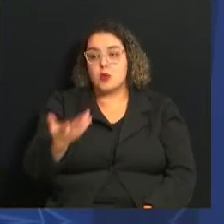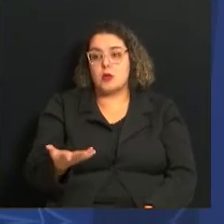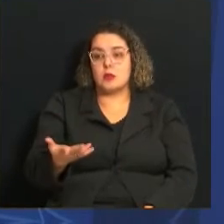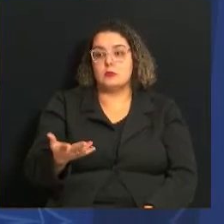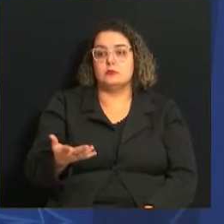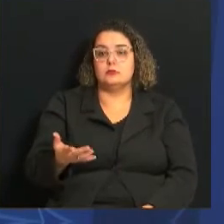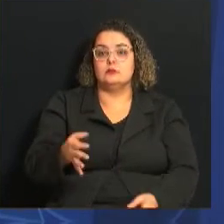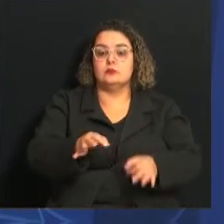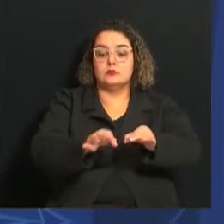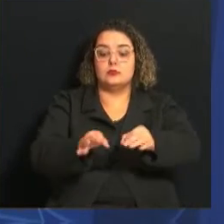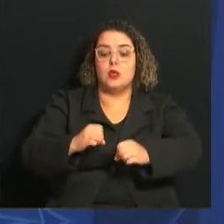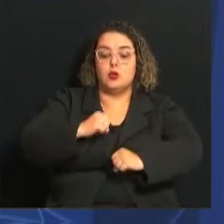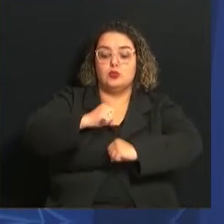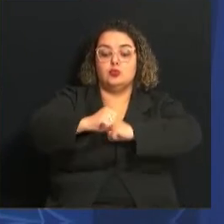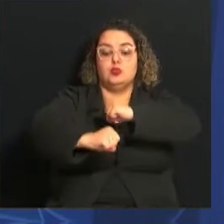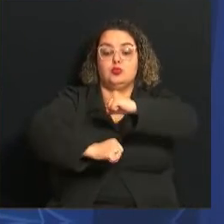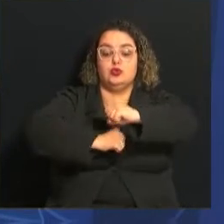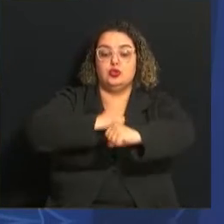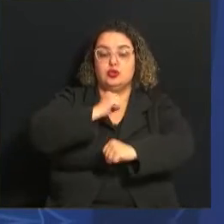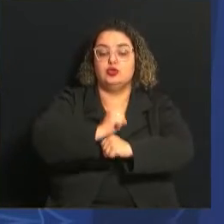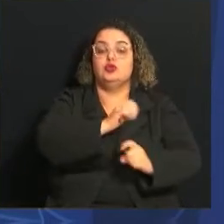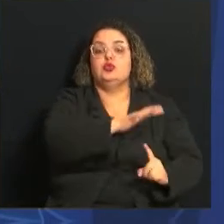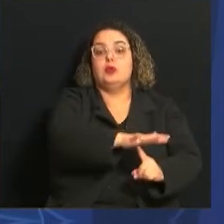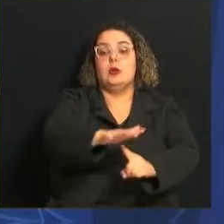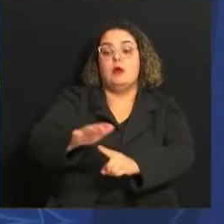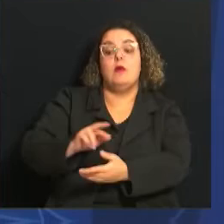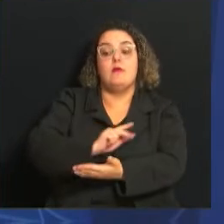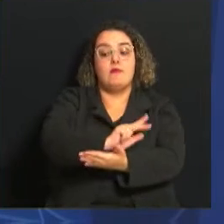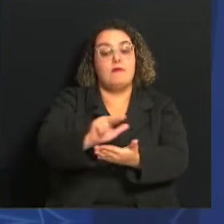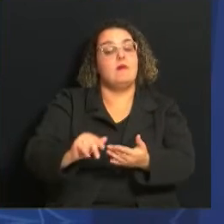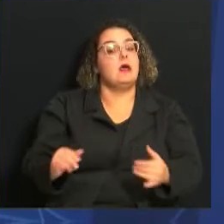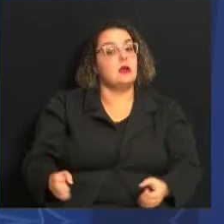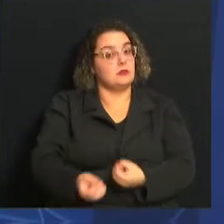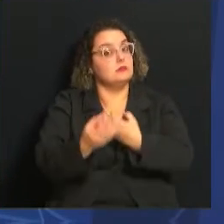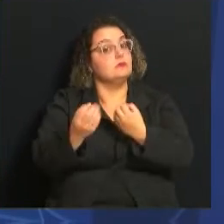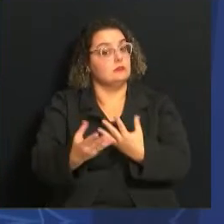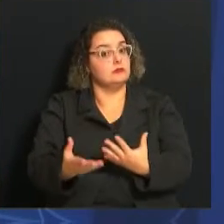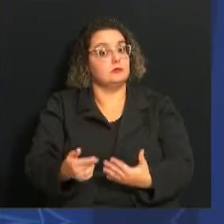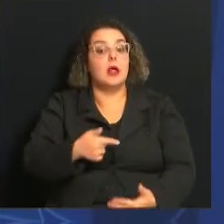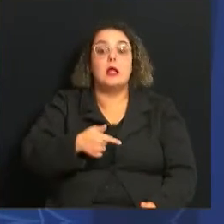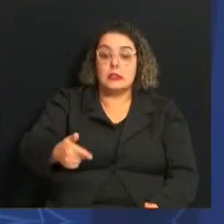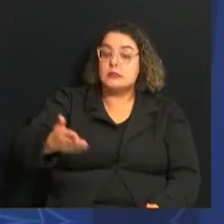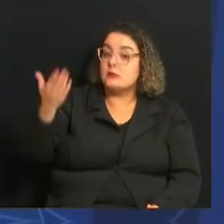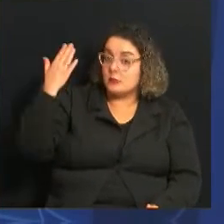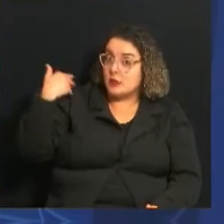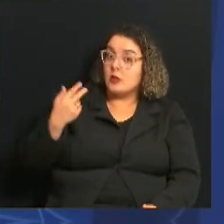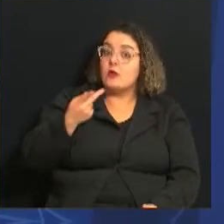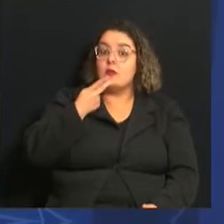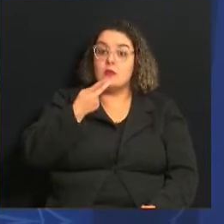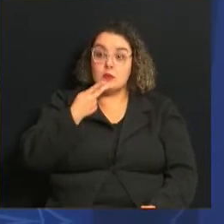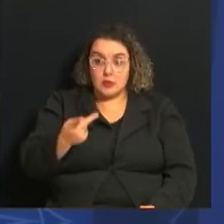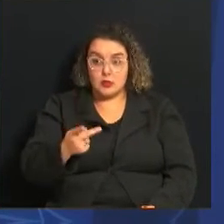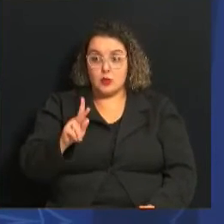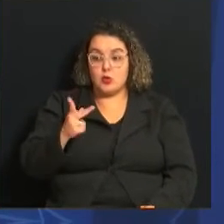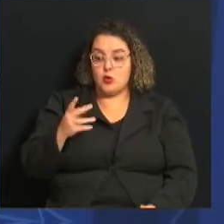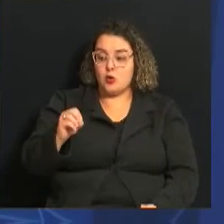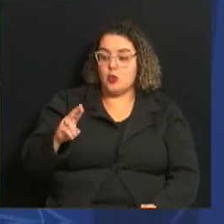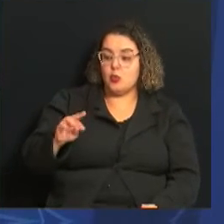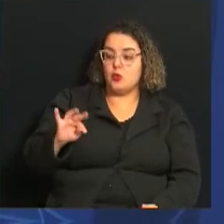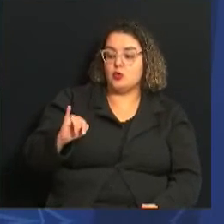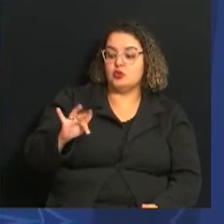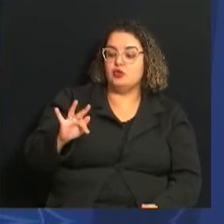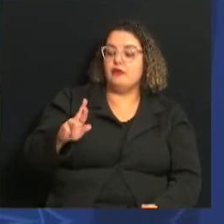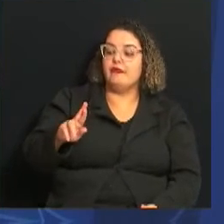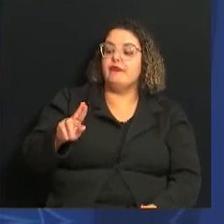do Giro Ambiental, que tem muitas informações importantes, porque na semana passada nós falamos sobre a hortifruti, né? Nós tivemos